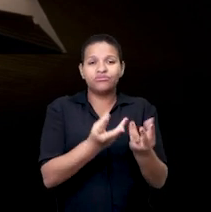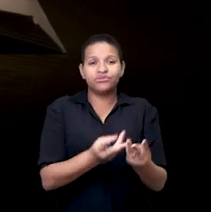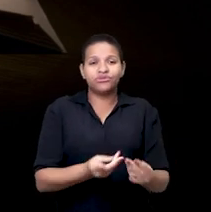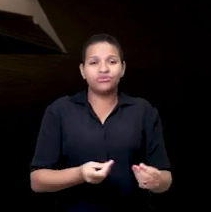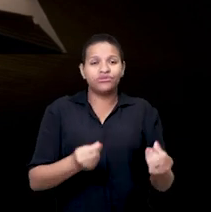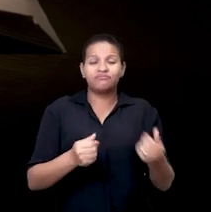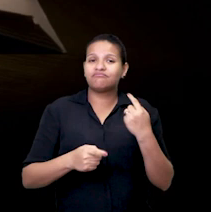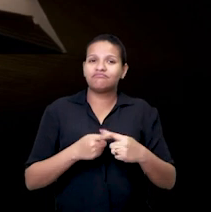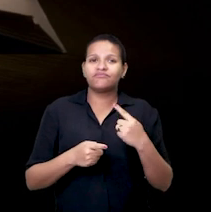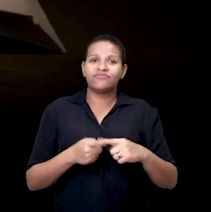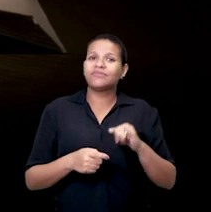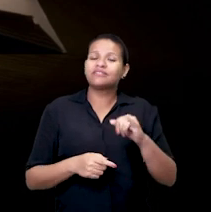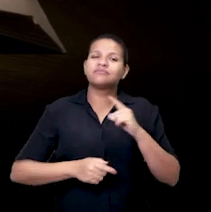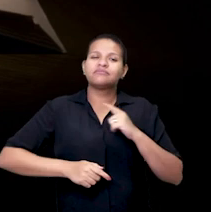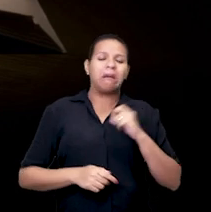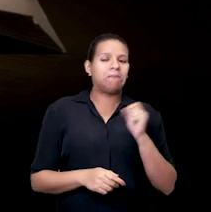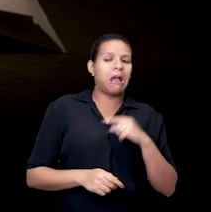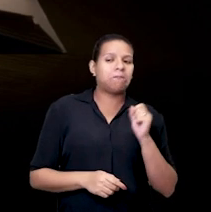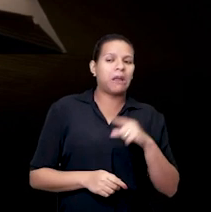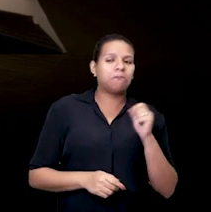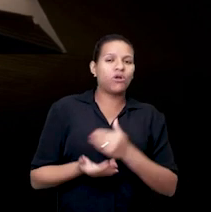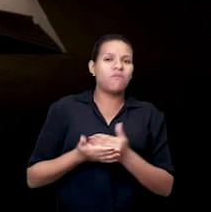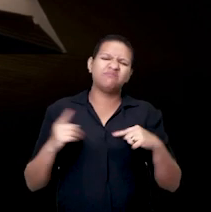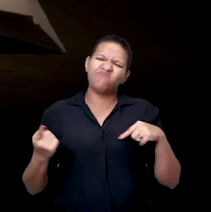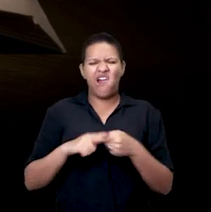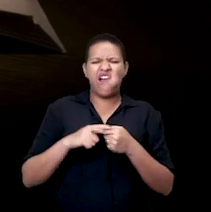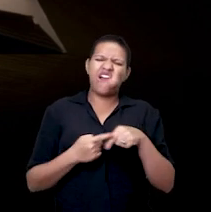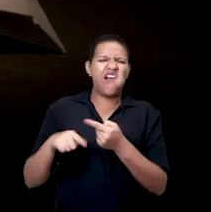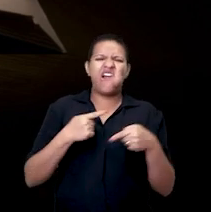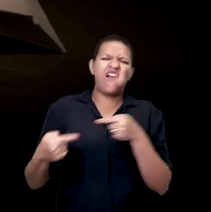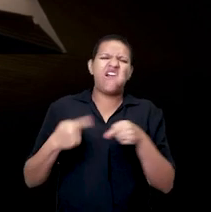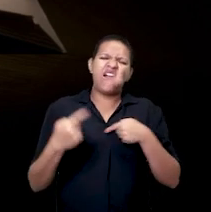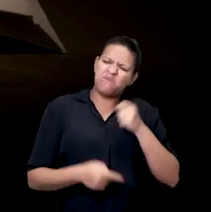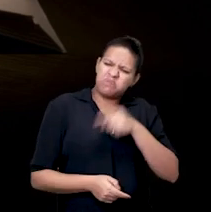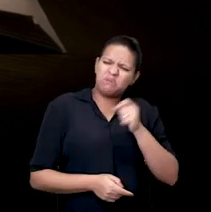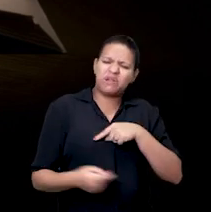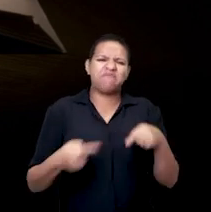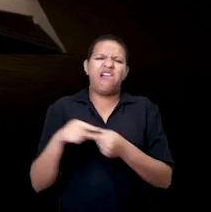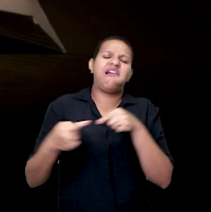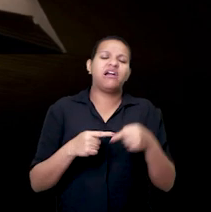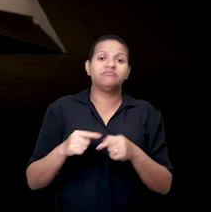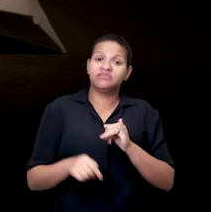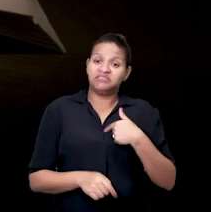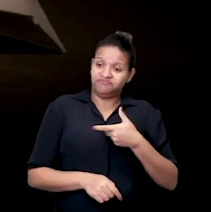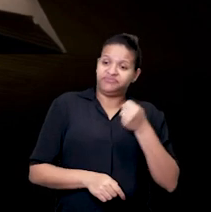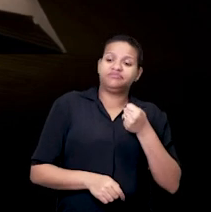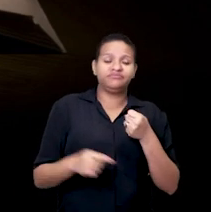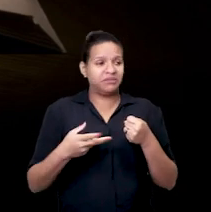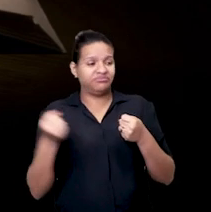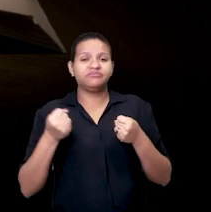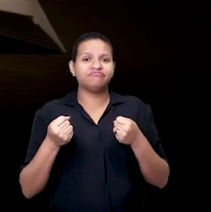disputa. As palavras do mexeriqueiro são como guloseimas. Penetram até o fundo das entranhas.